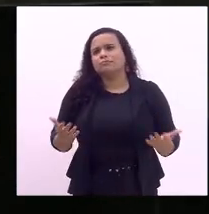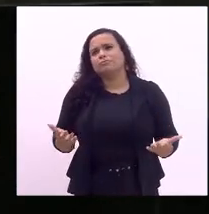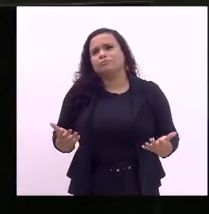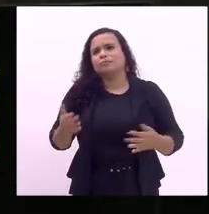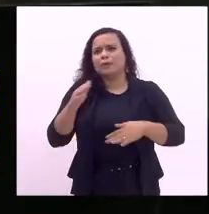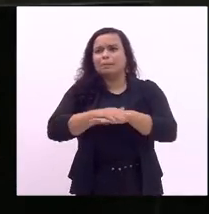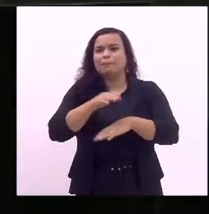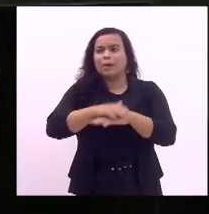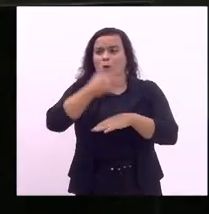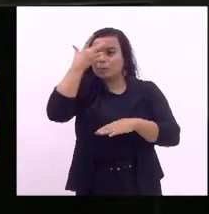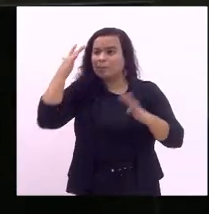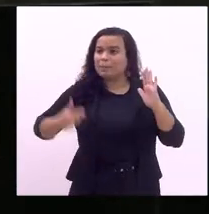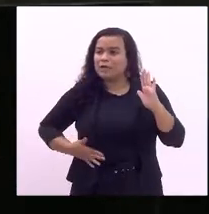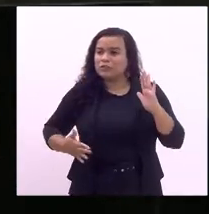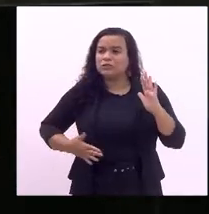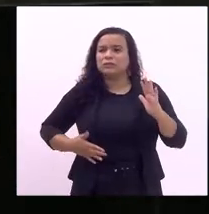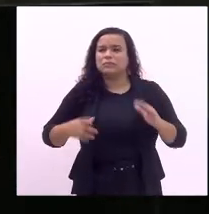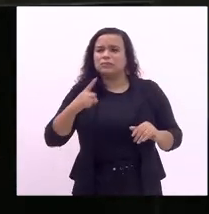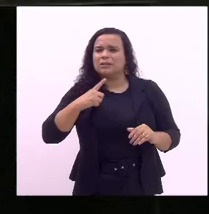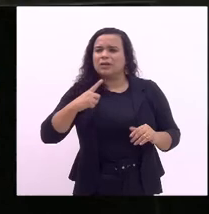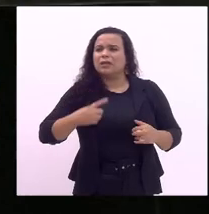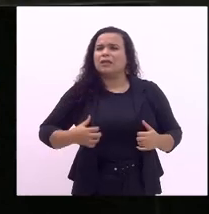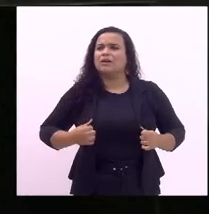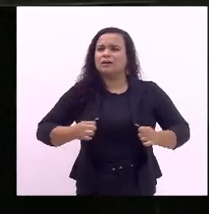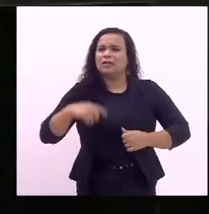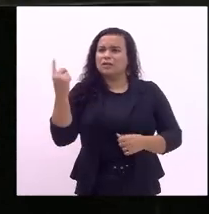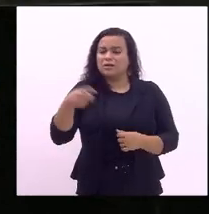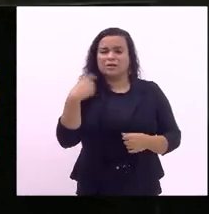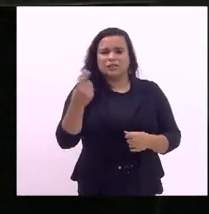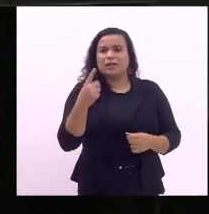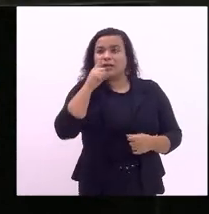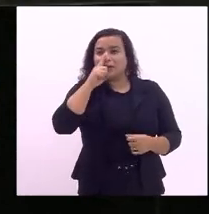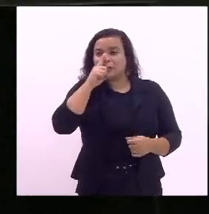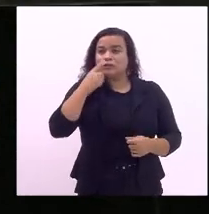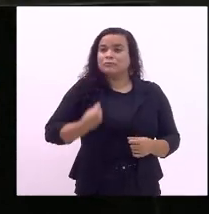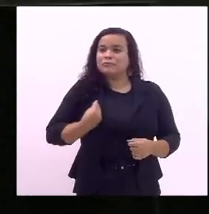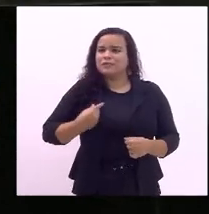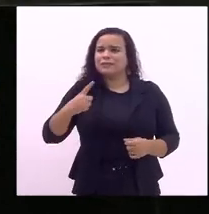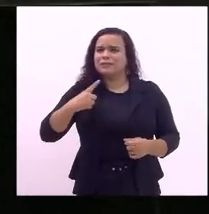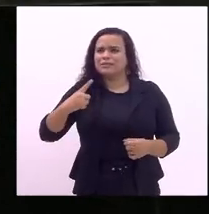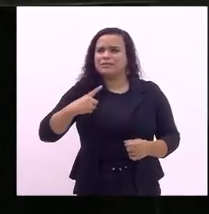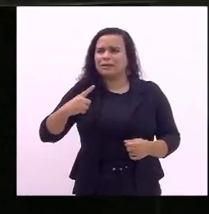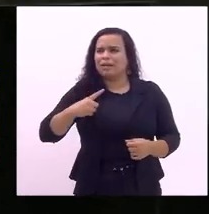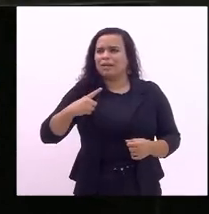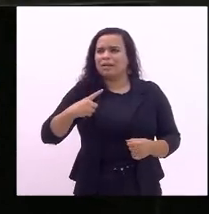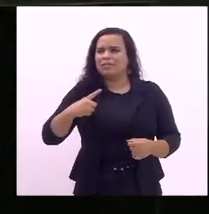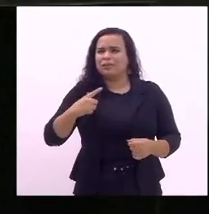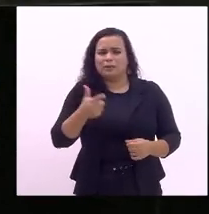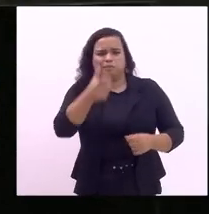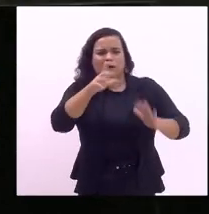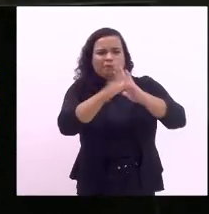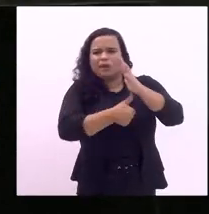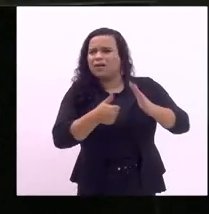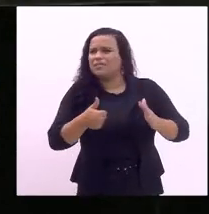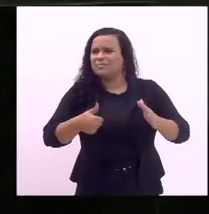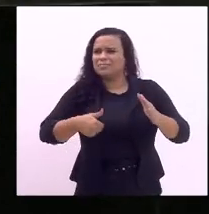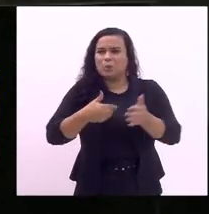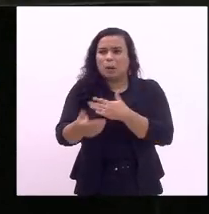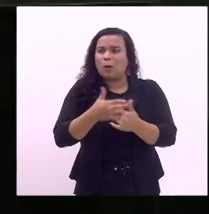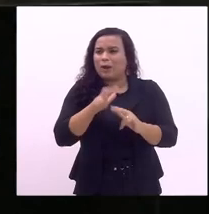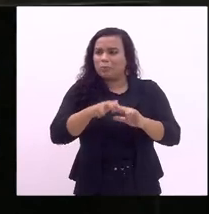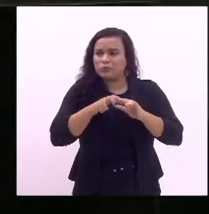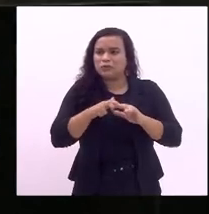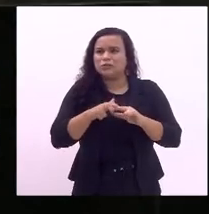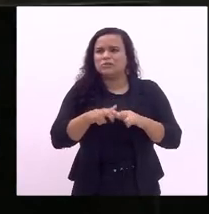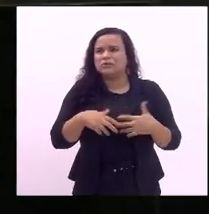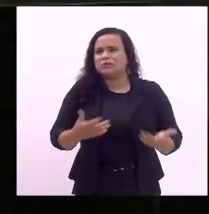de um delinquente que coloca a nossa vida em risco por qualquer banalização. Um